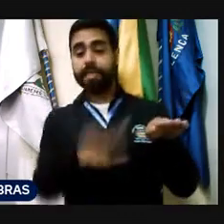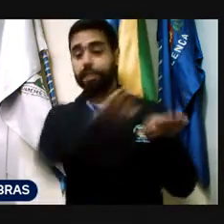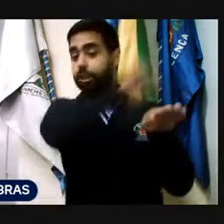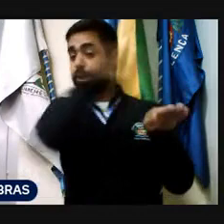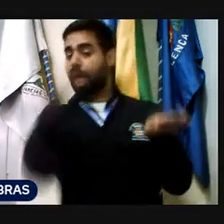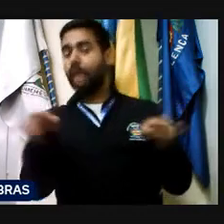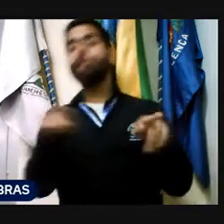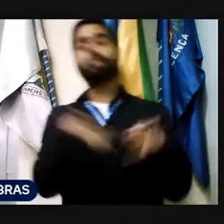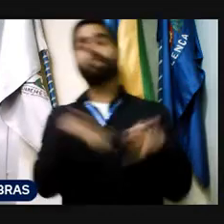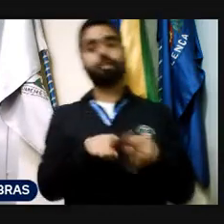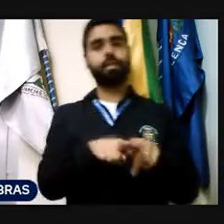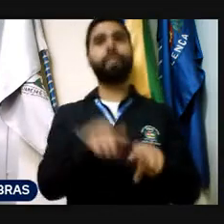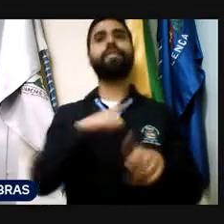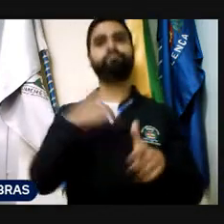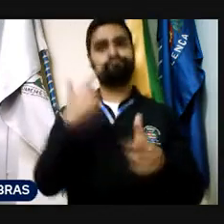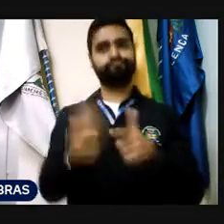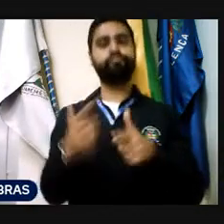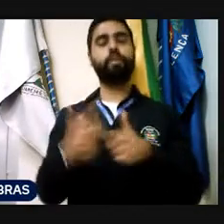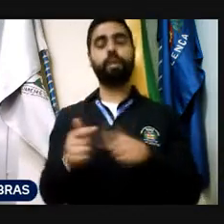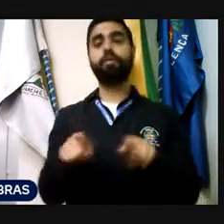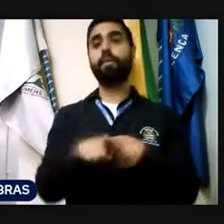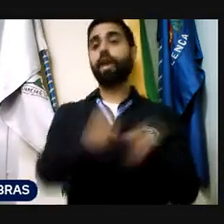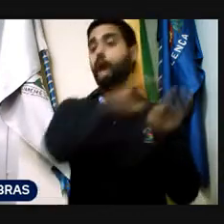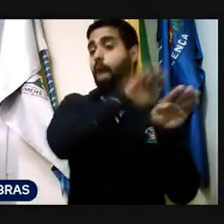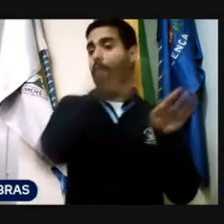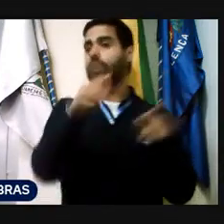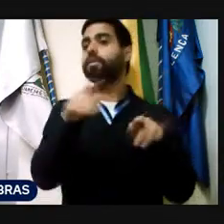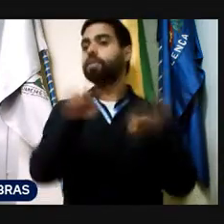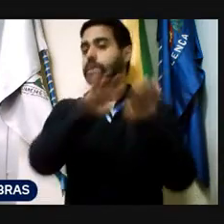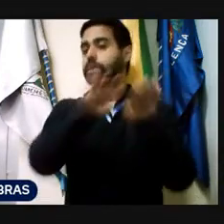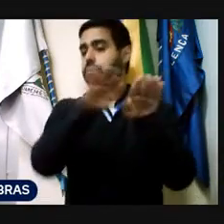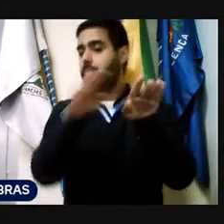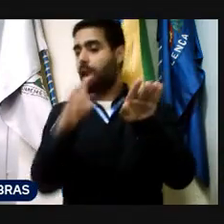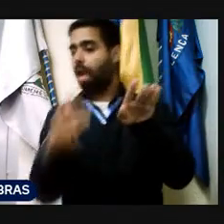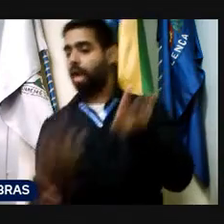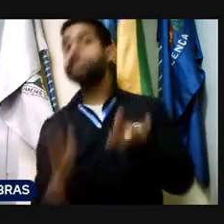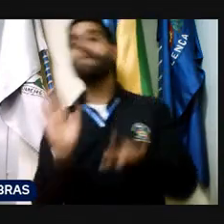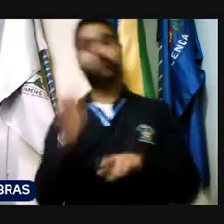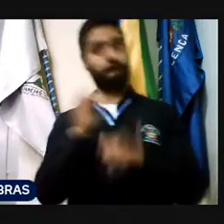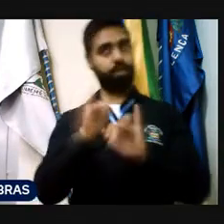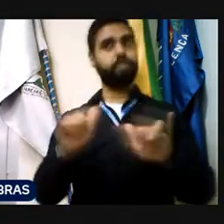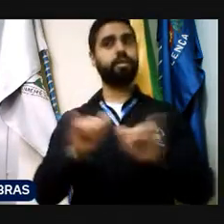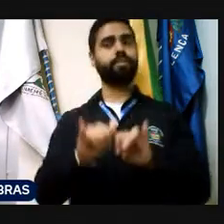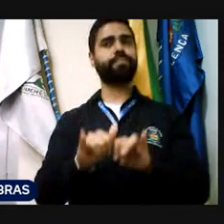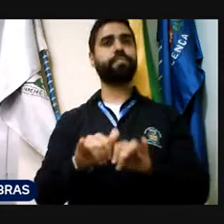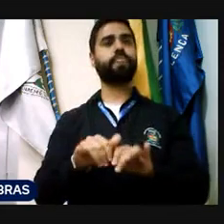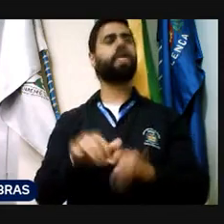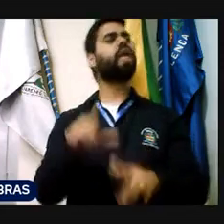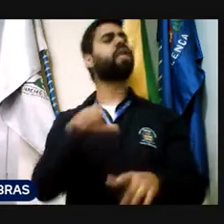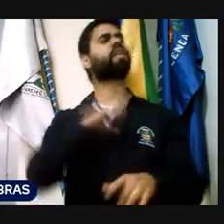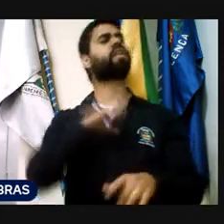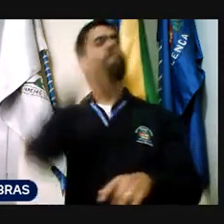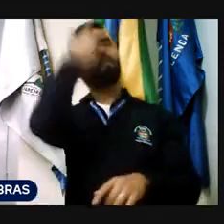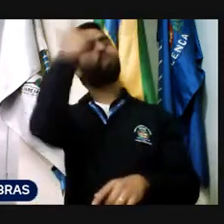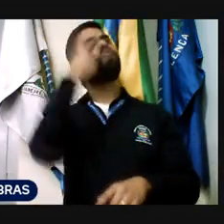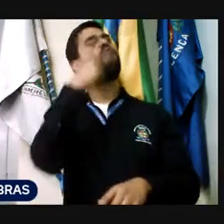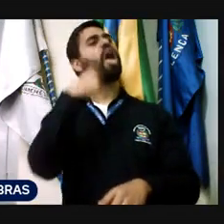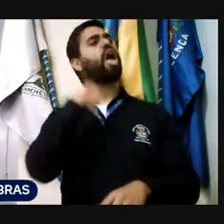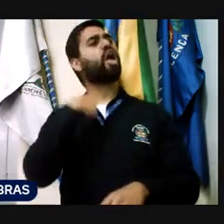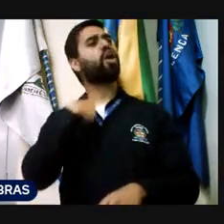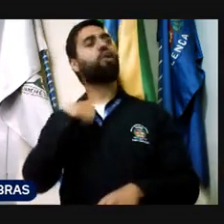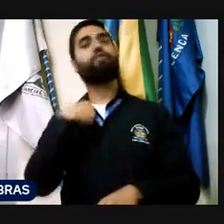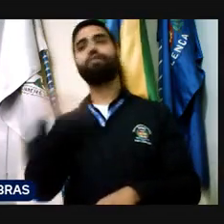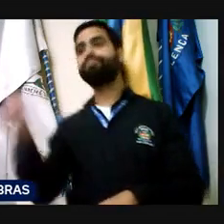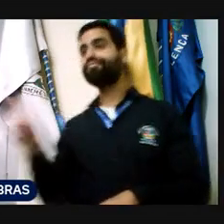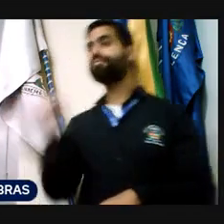com a divisa do Lopes, que aquela ponte lá também está caindo, já falei aqui. Teve um morador lá, falou, ah, vou trazer outro